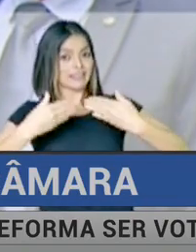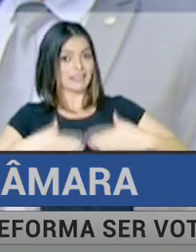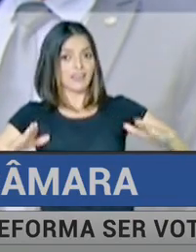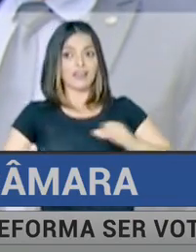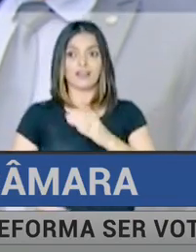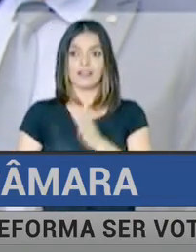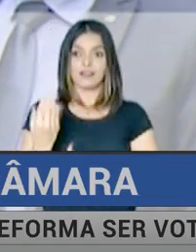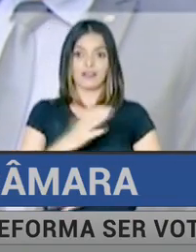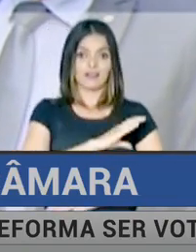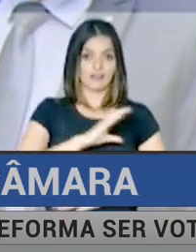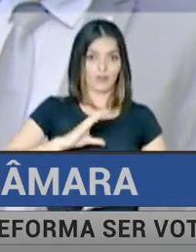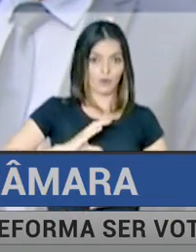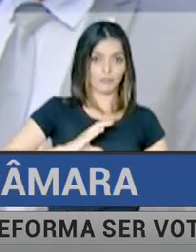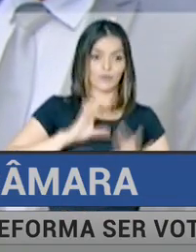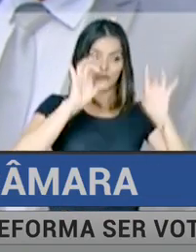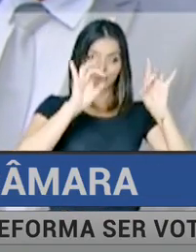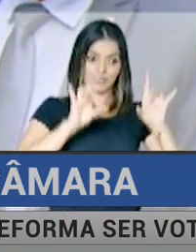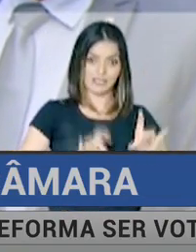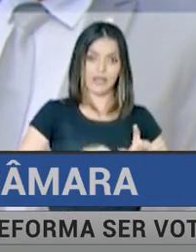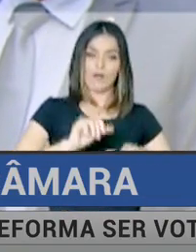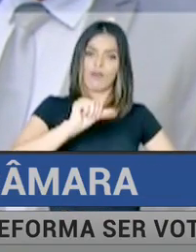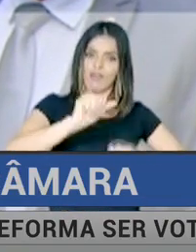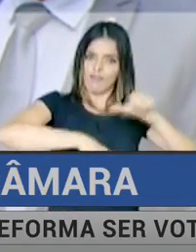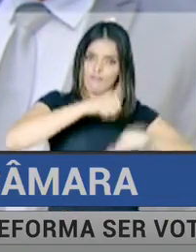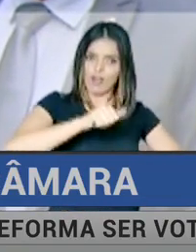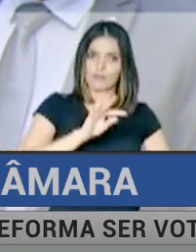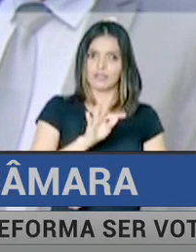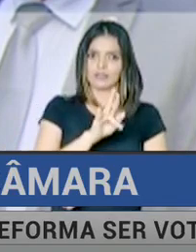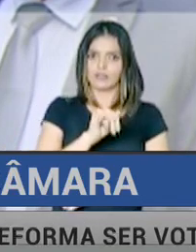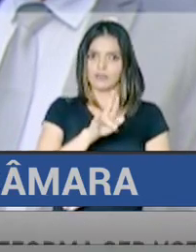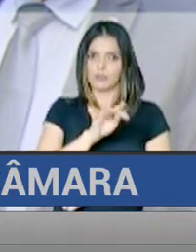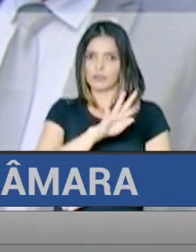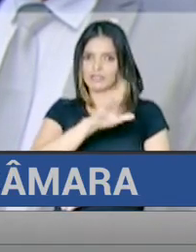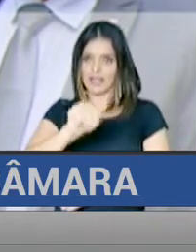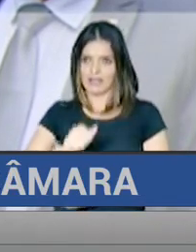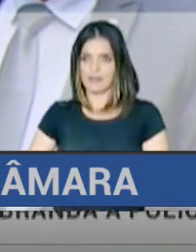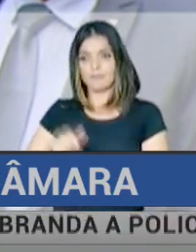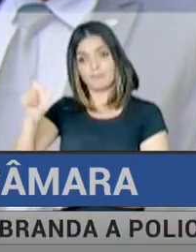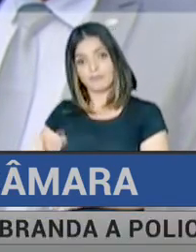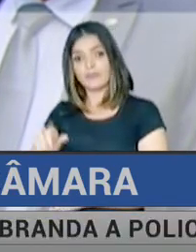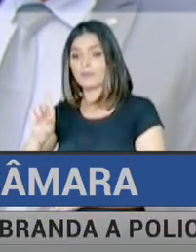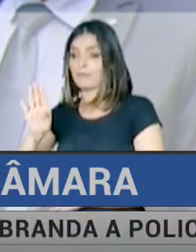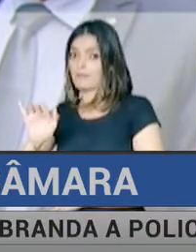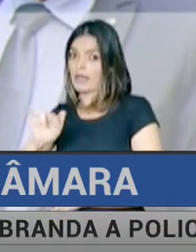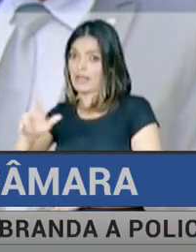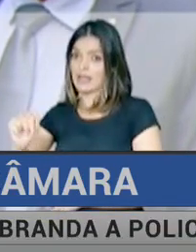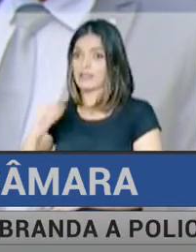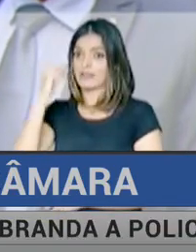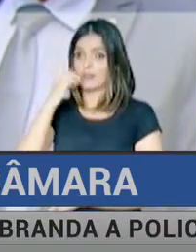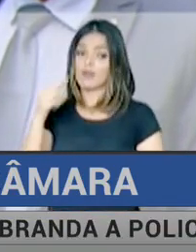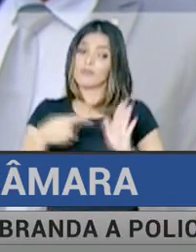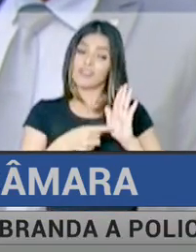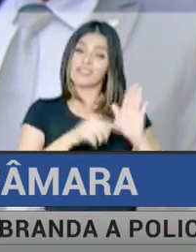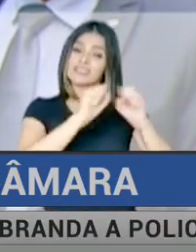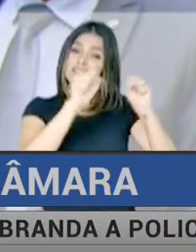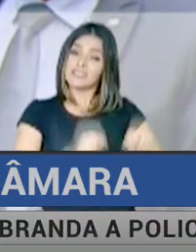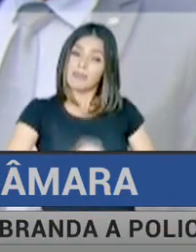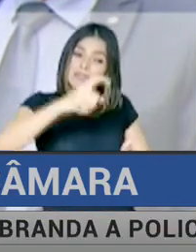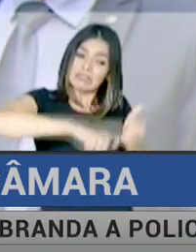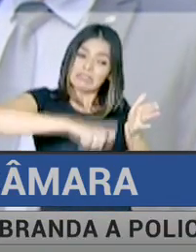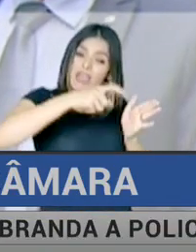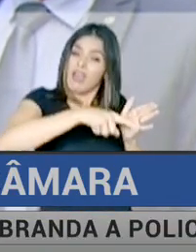Comissão Especial da Reforma Tributária, apresentada pelo deputado Baleia, esse nosso sistema tributário injusto,